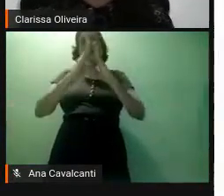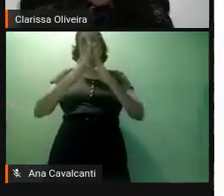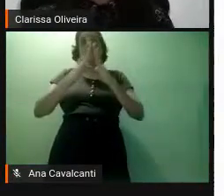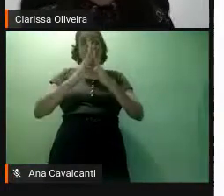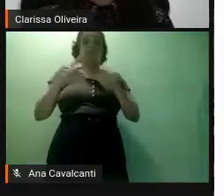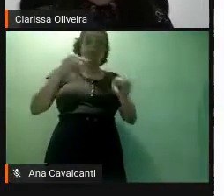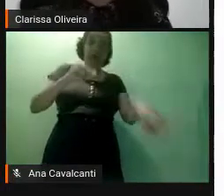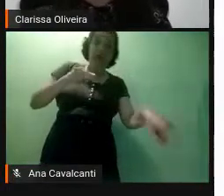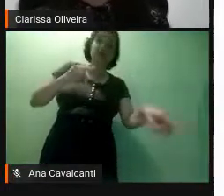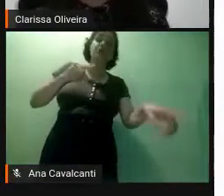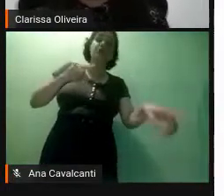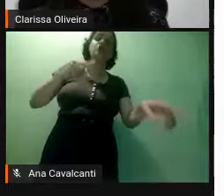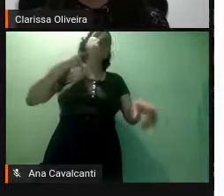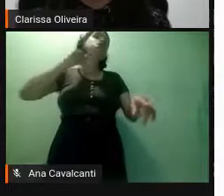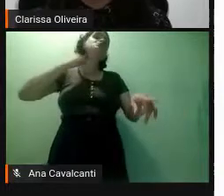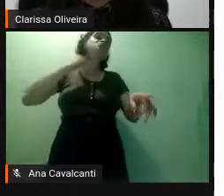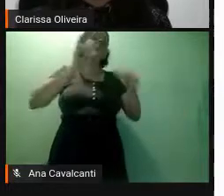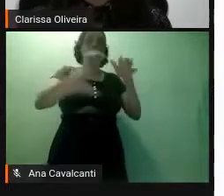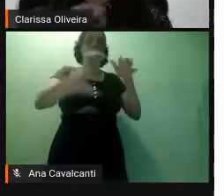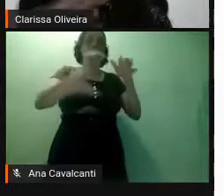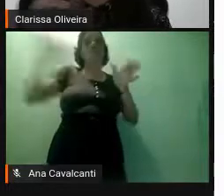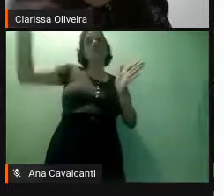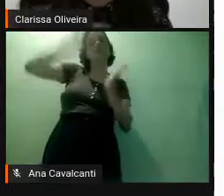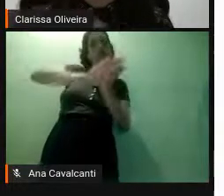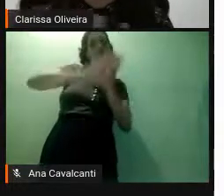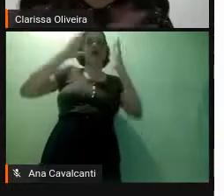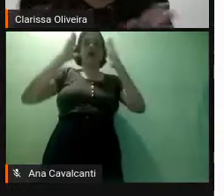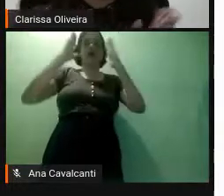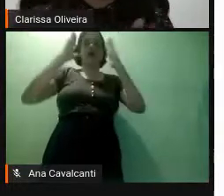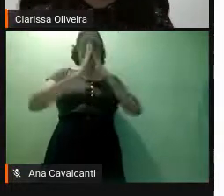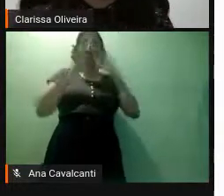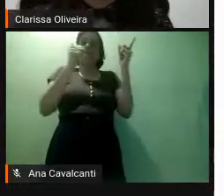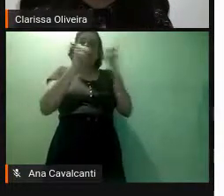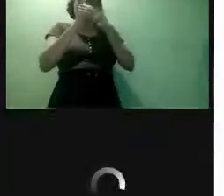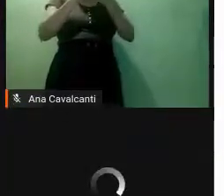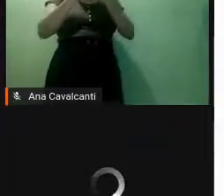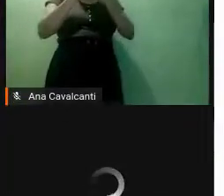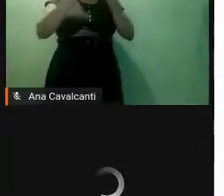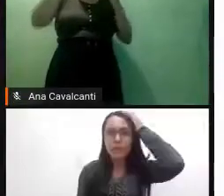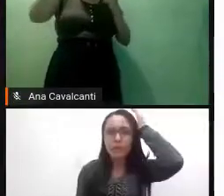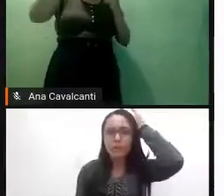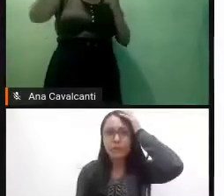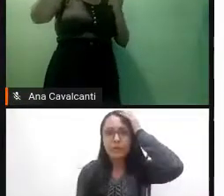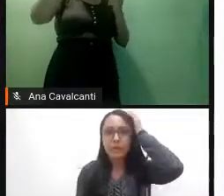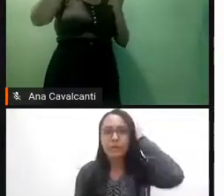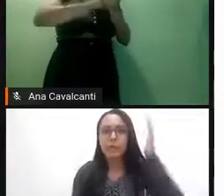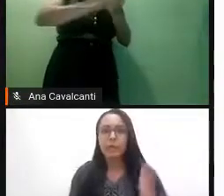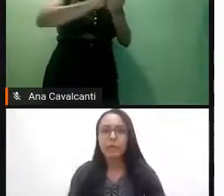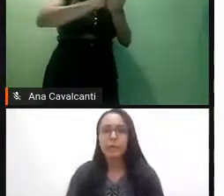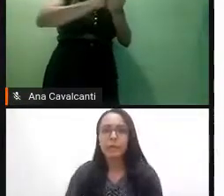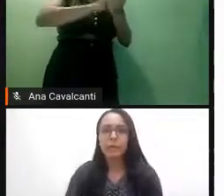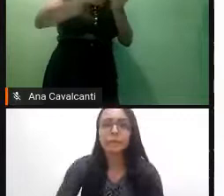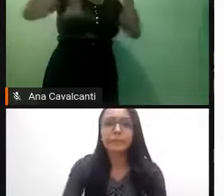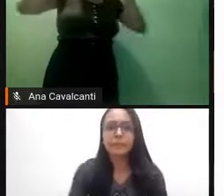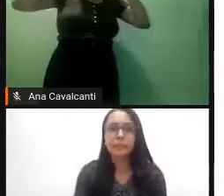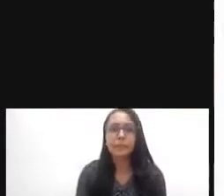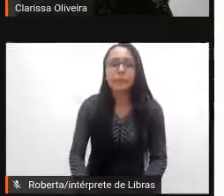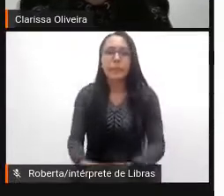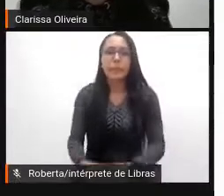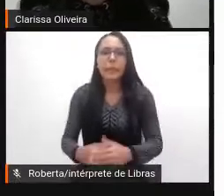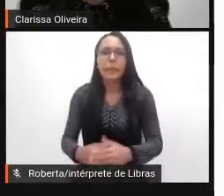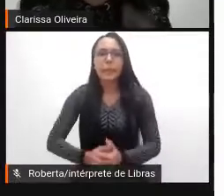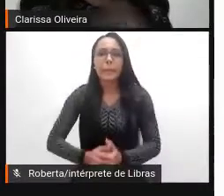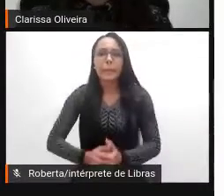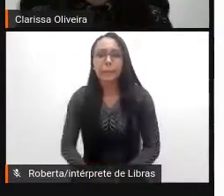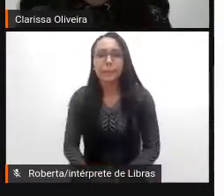tudo. Então, o ideal é, chegou, eu vou primeiro lavar com água e sabão, esfregar bem a máscara, e depois